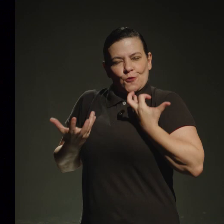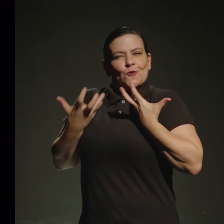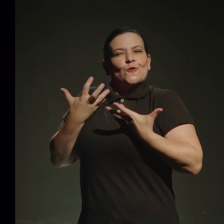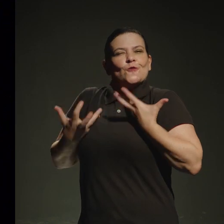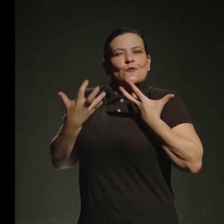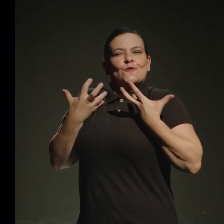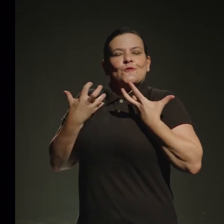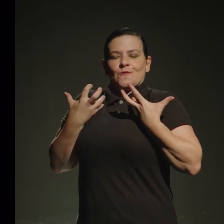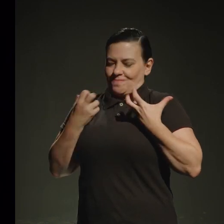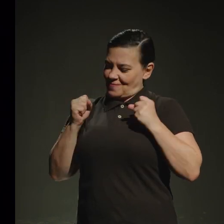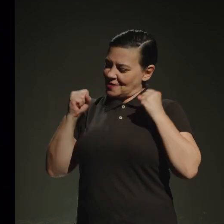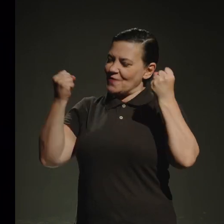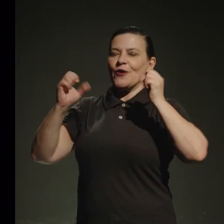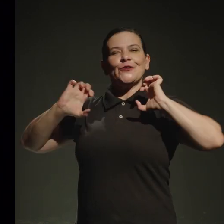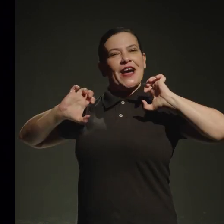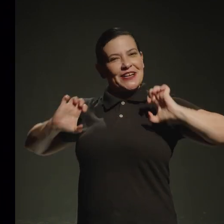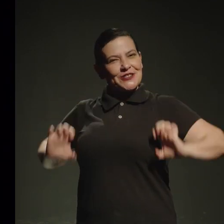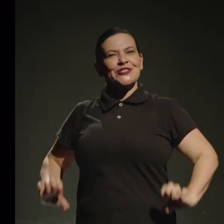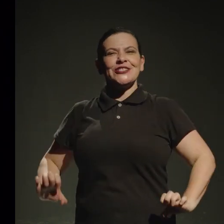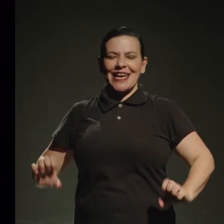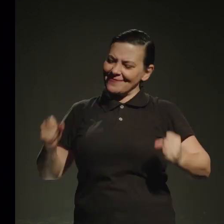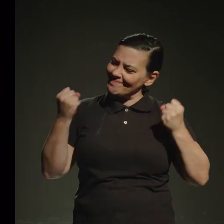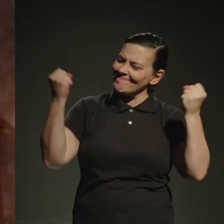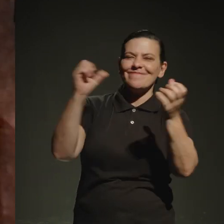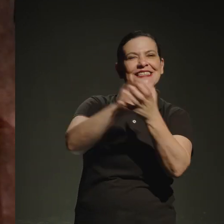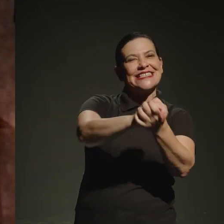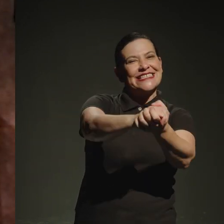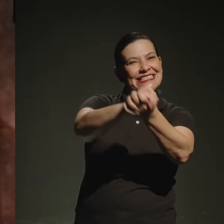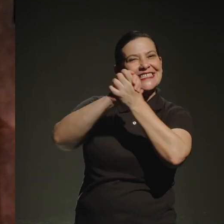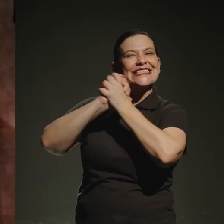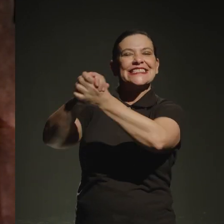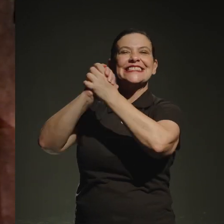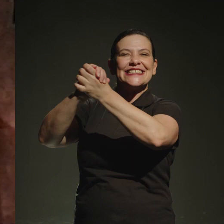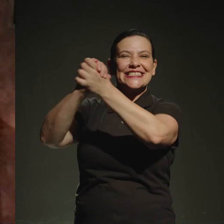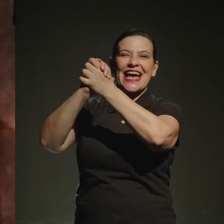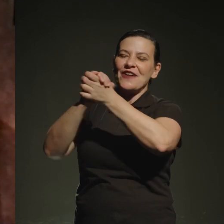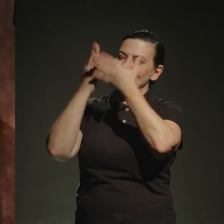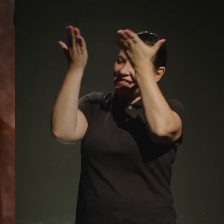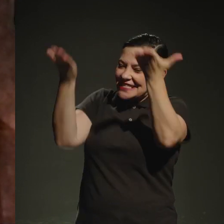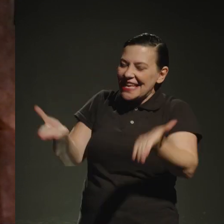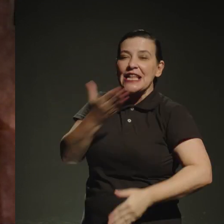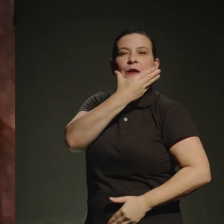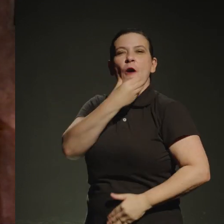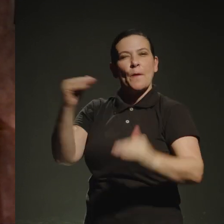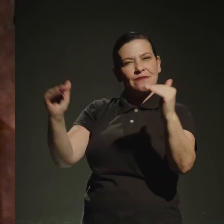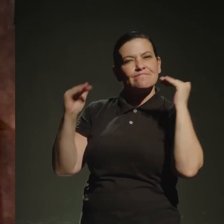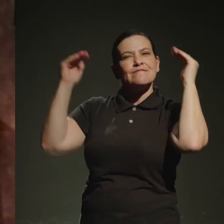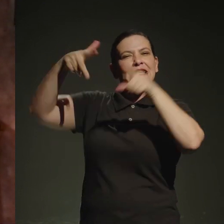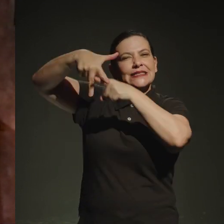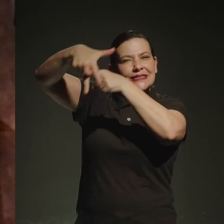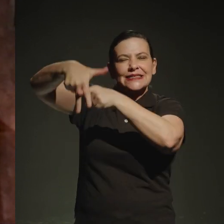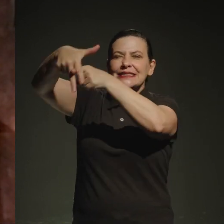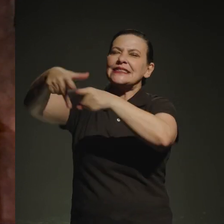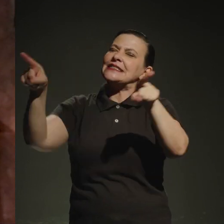em chimango. Salve Dom Belianis da Grécia, que nunca se barreou nas bombastas. E